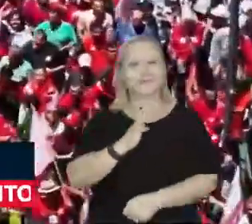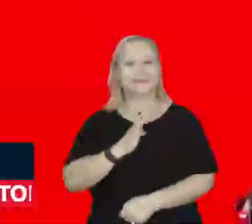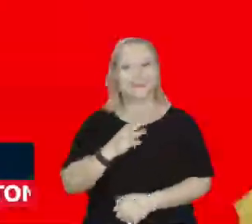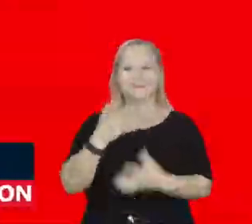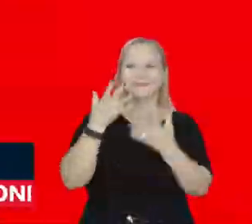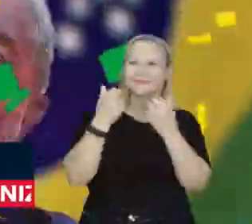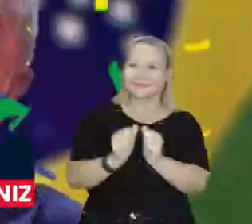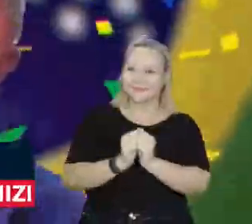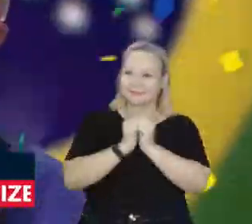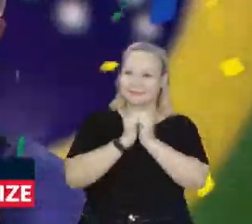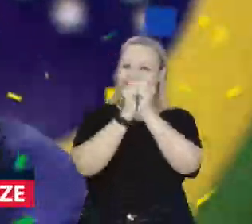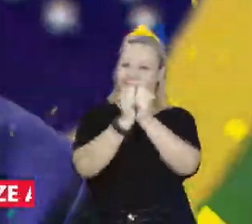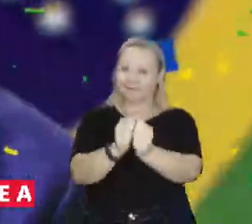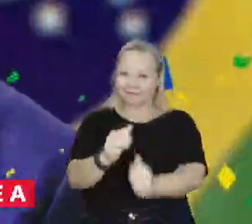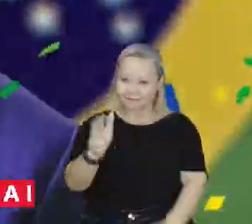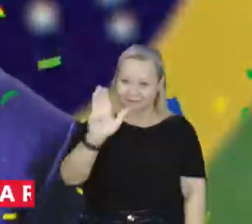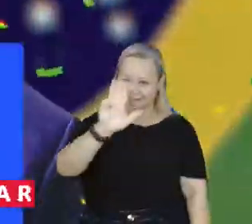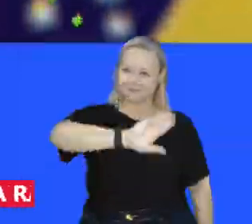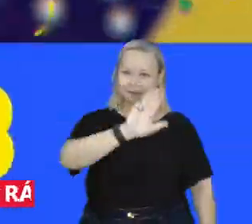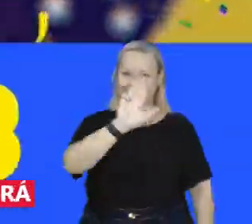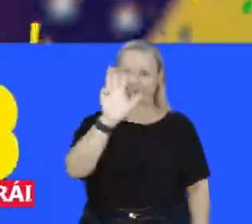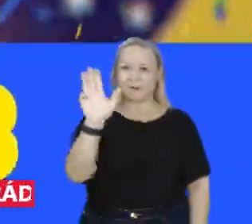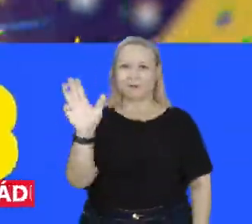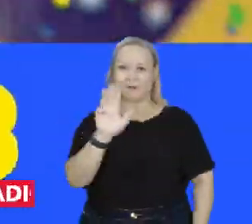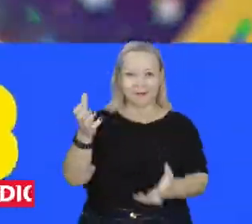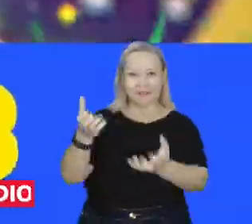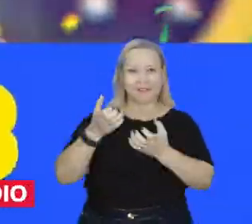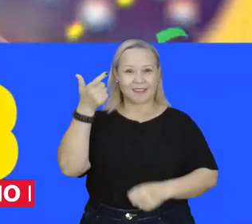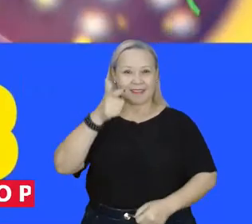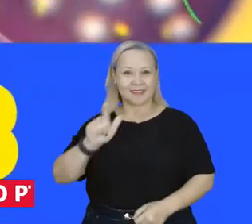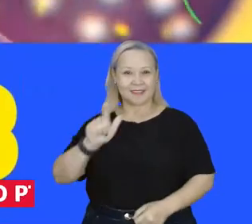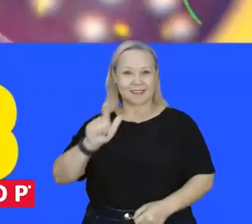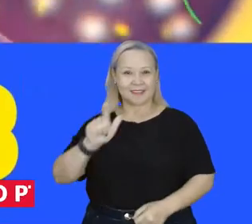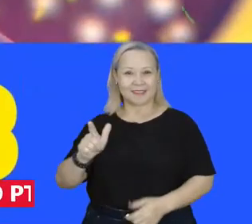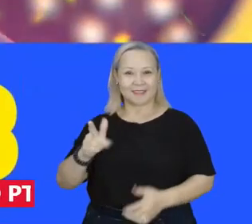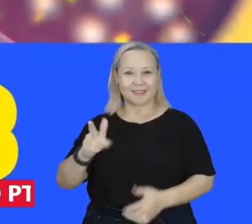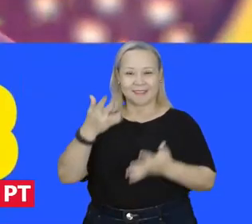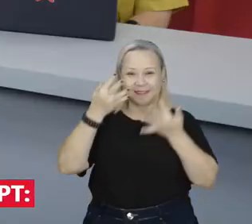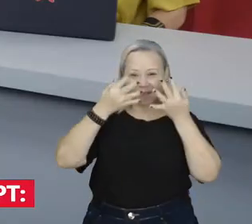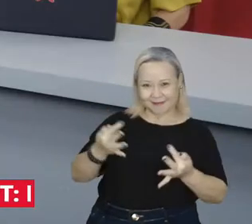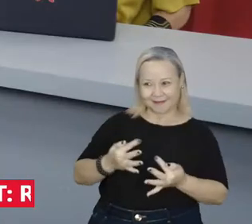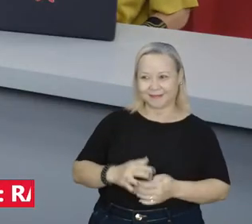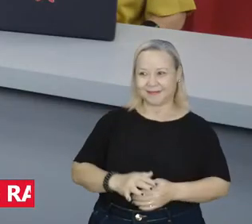vamos junto agora é Lula lá, quero de novo ser feliz.